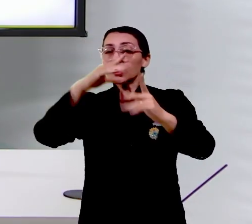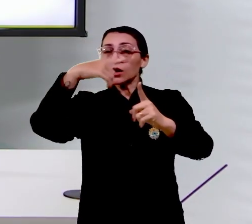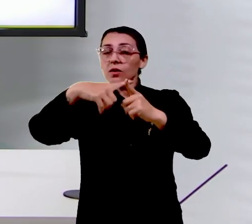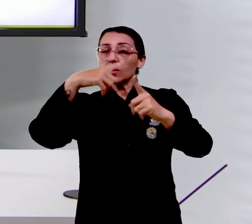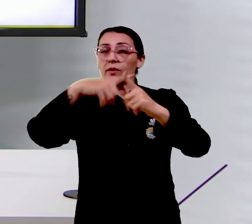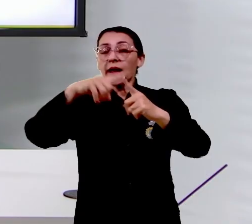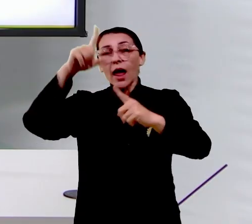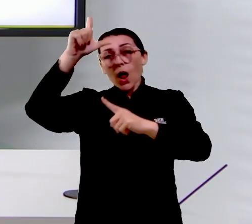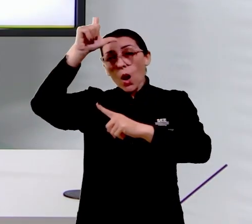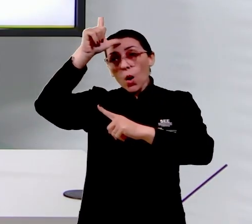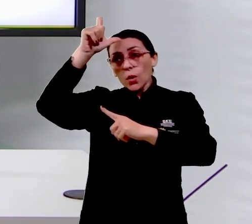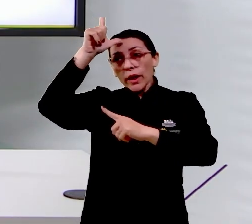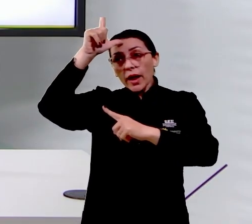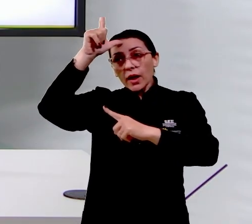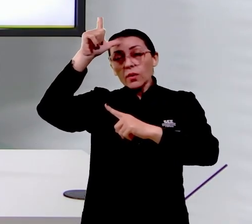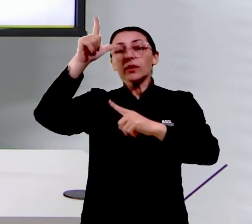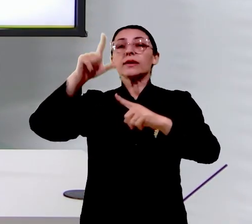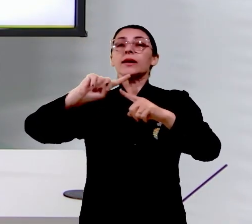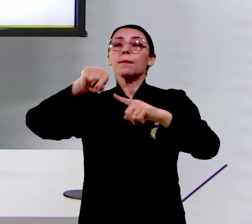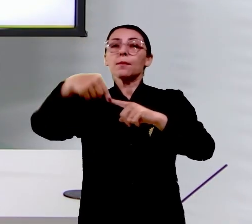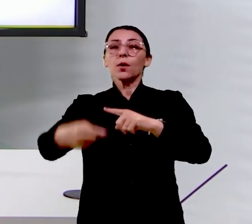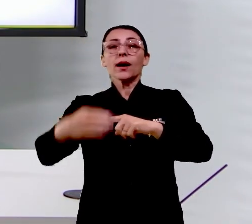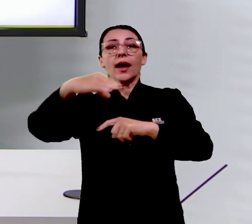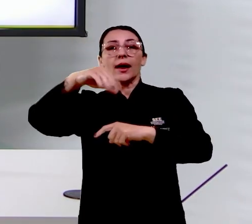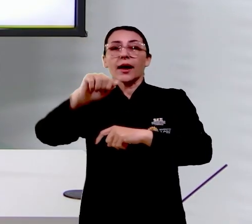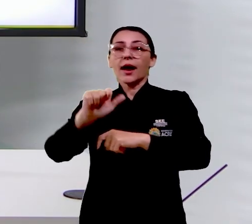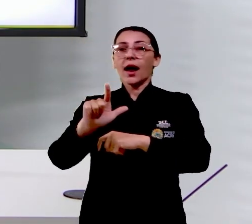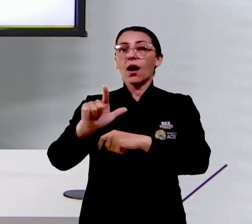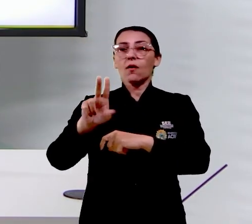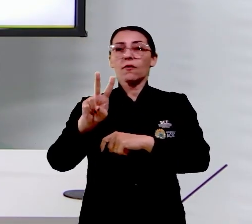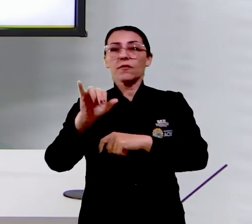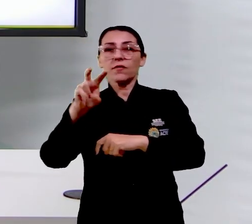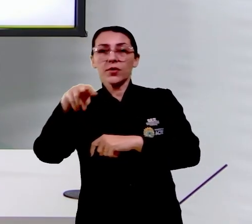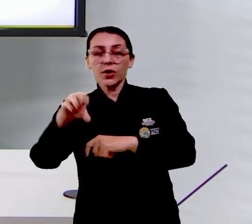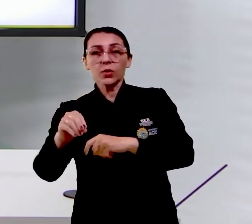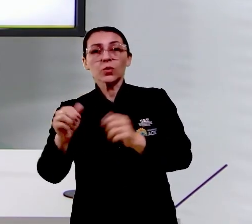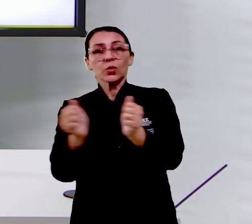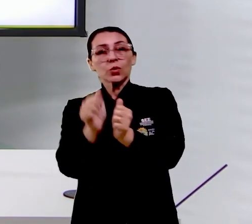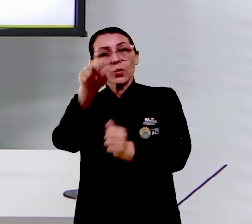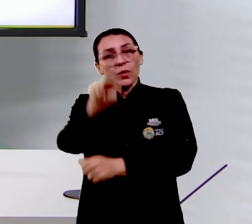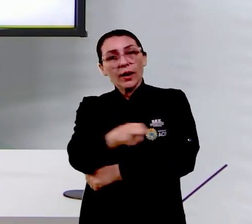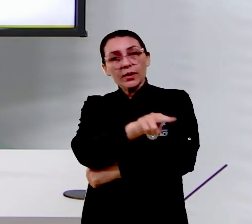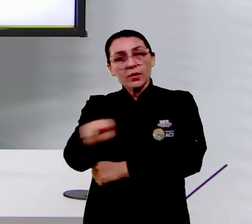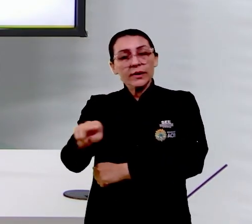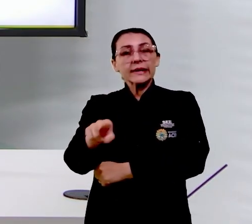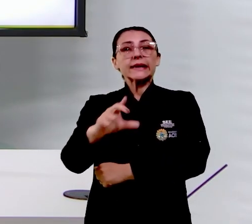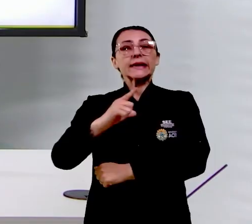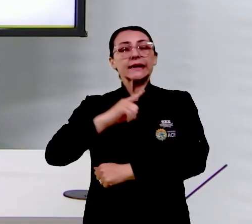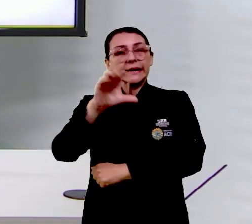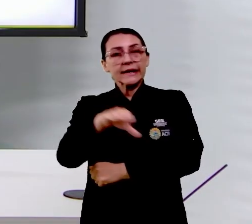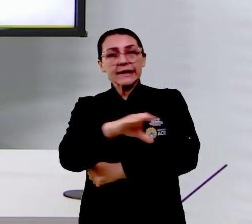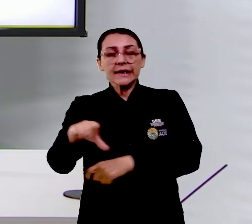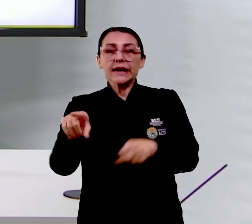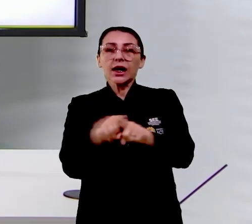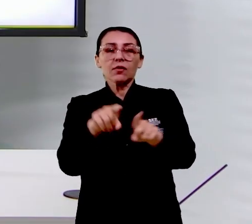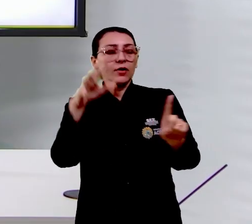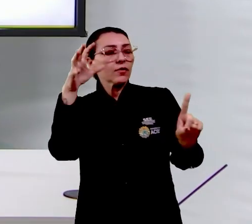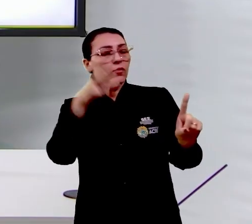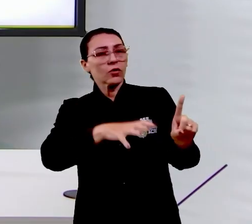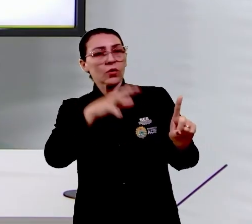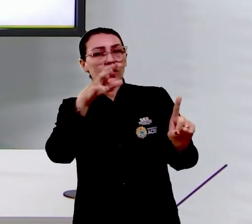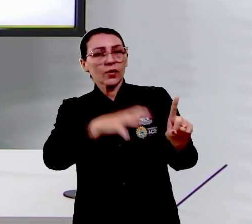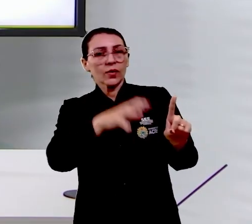de Lutero e posteriormente de Calvino com o catolicismo teve tanta